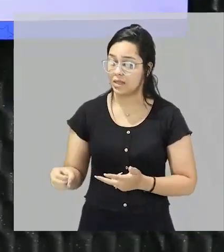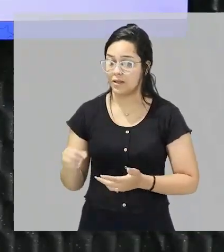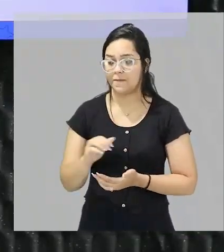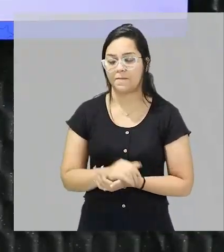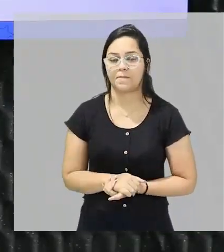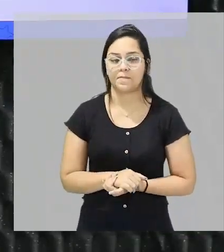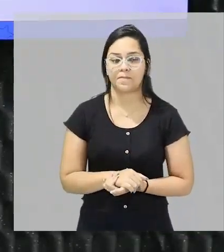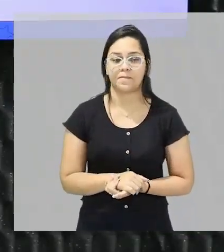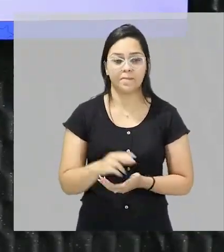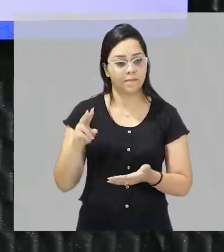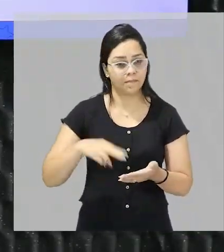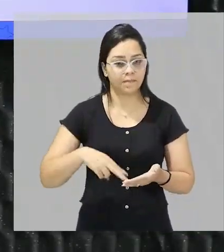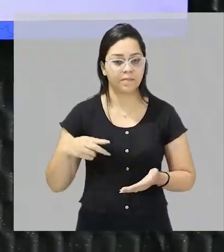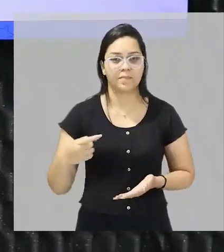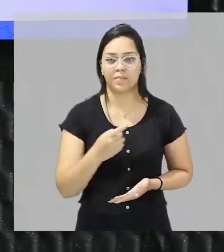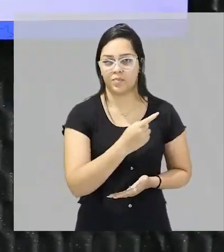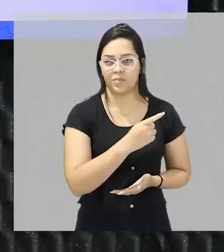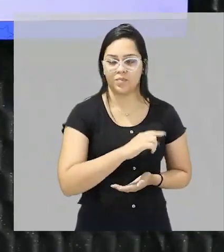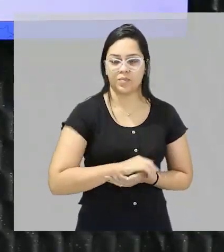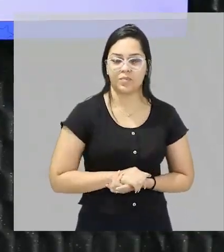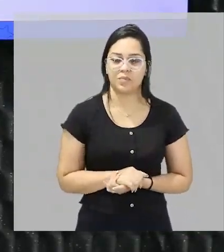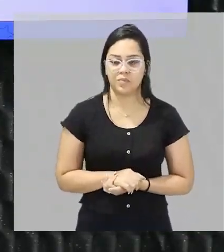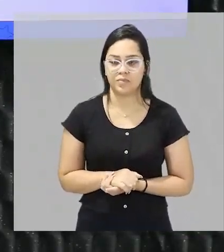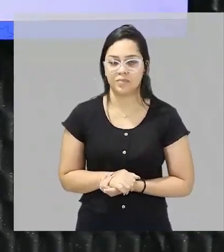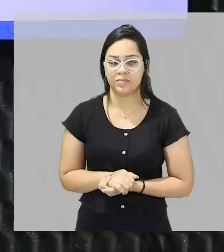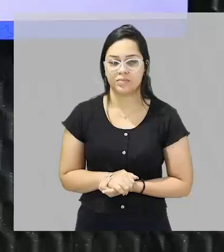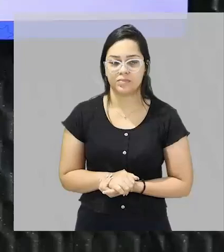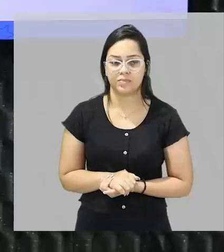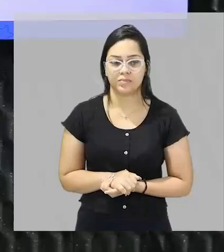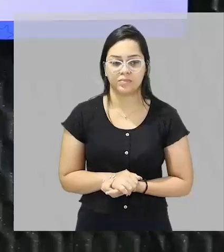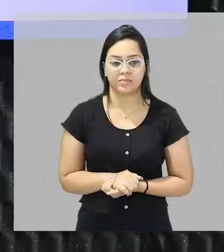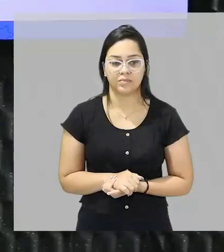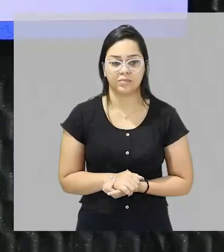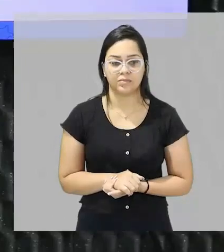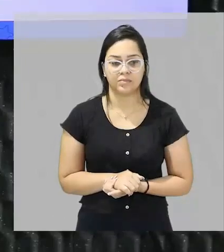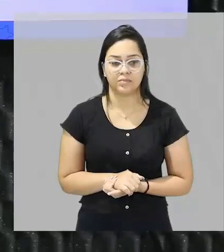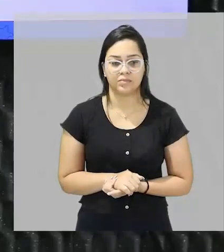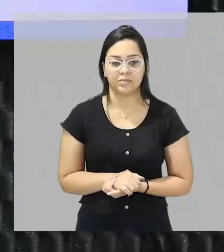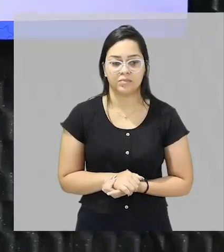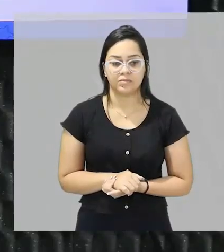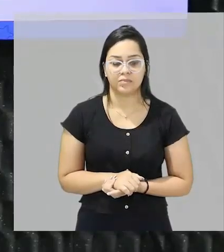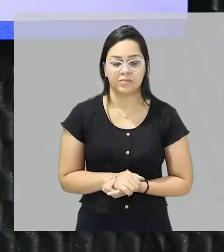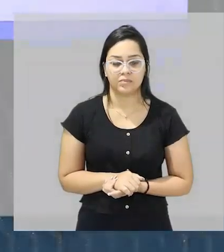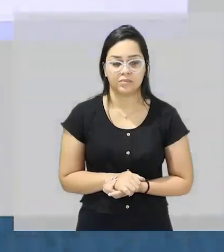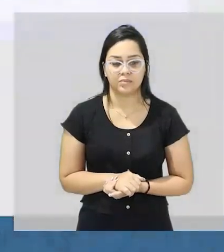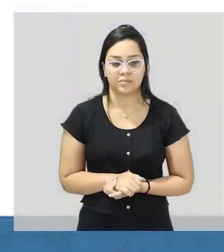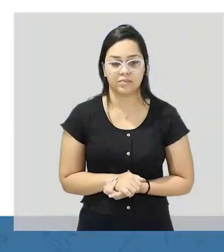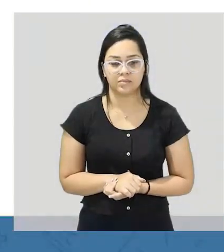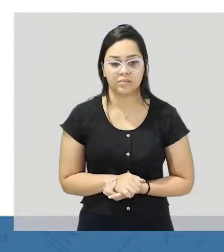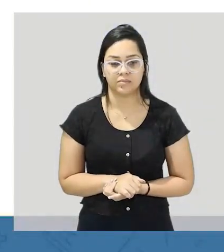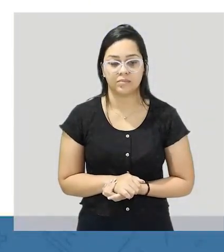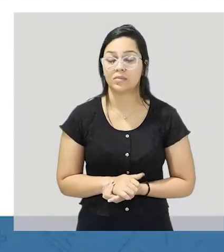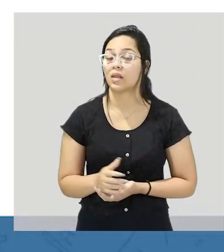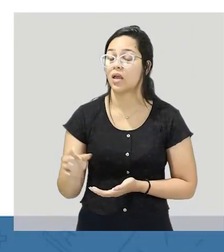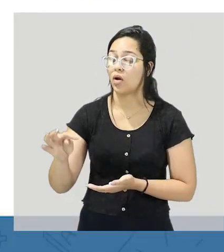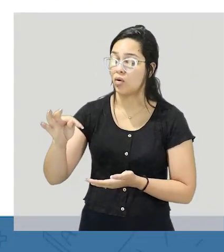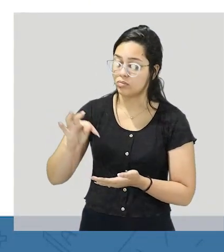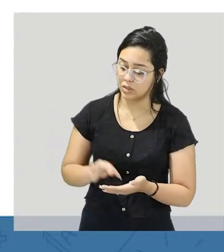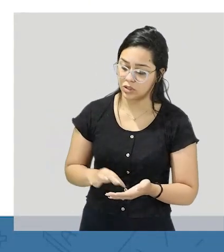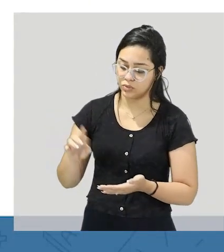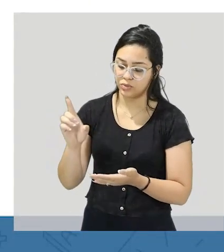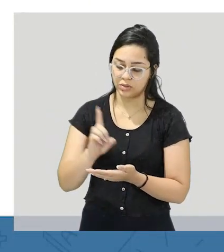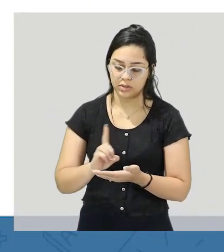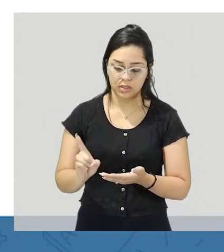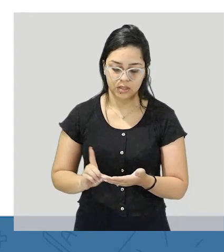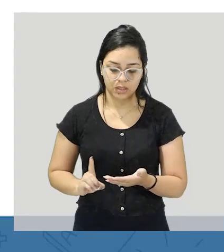Essa parte da sua redação pode ser resumida em uma única palavra, a argumentação. Um texto